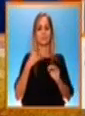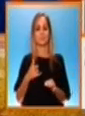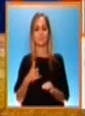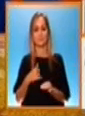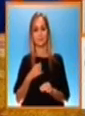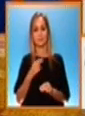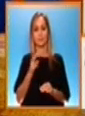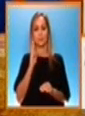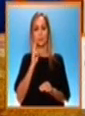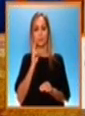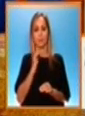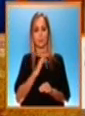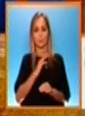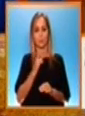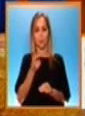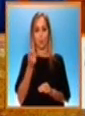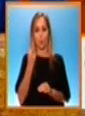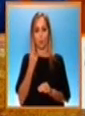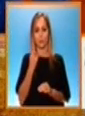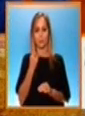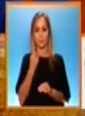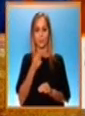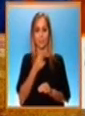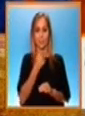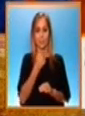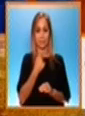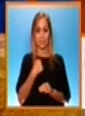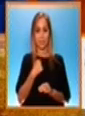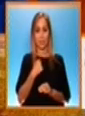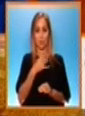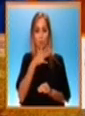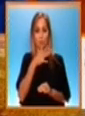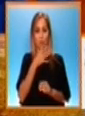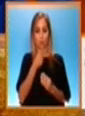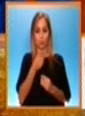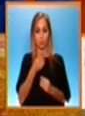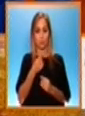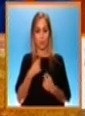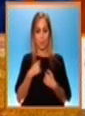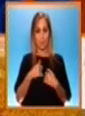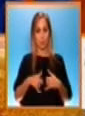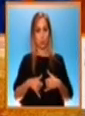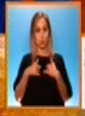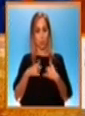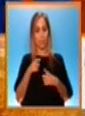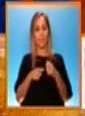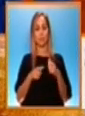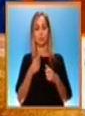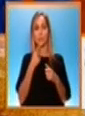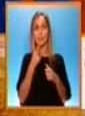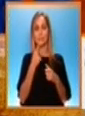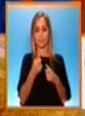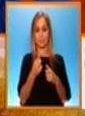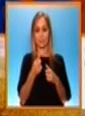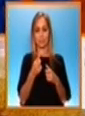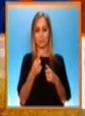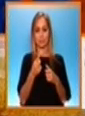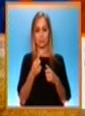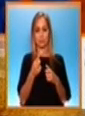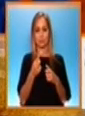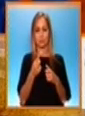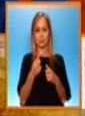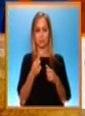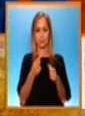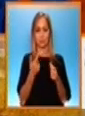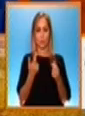Continua aí. Desculpa, amor. O Henrique disse uma coisa ontem que eu estou sempre a dizer, que é, a mim o que mais me choca são as pessoas dizerem, que no nosso caso, por exemplo, os nossos